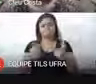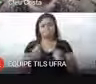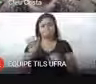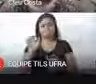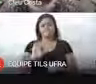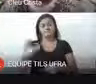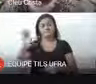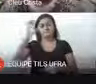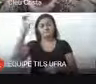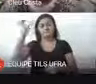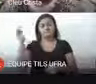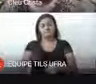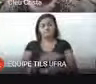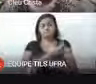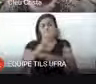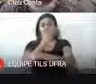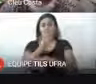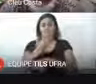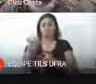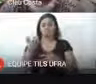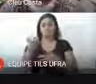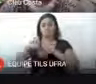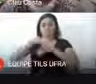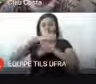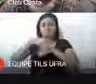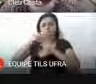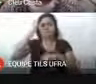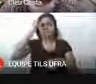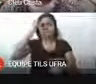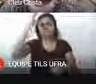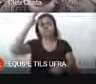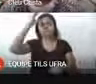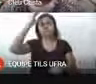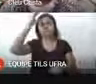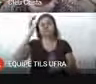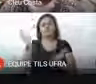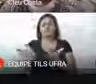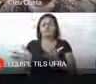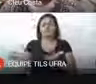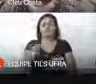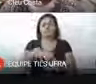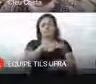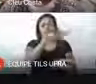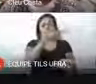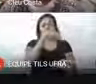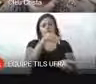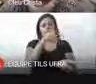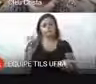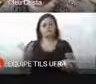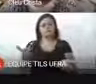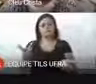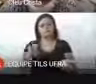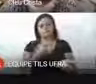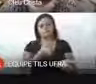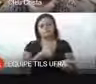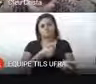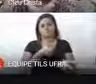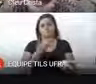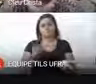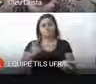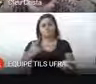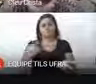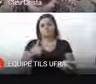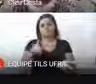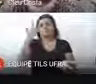de nos trazer conhecimento, né, com tantos dados, né, a gente, né, não tem, talvez, noção de como é